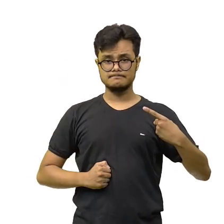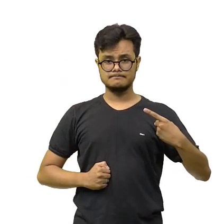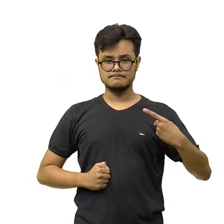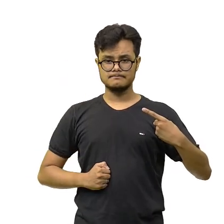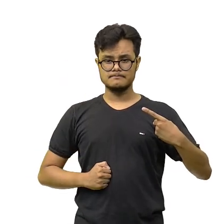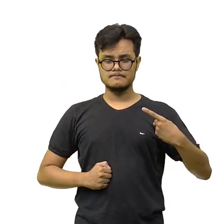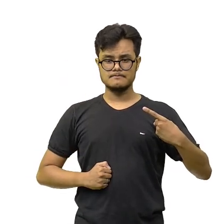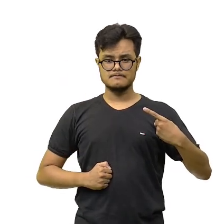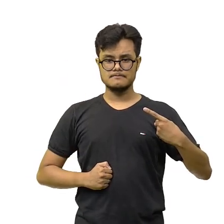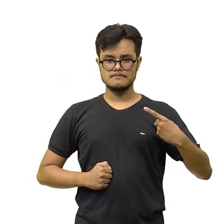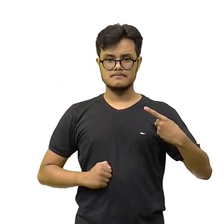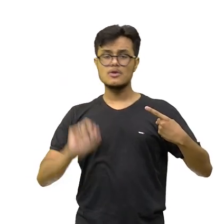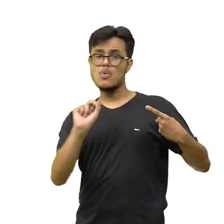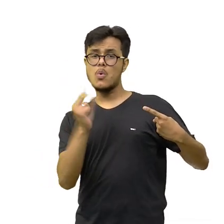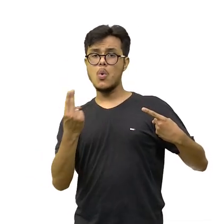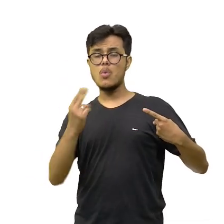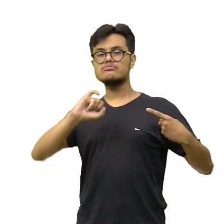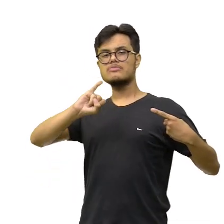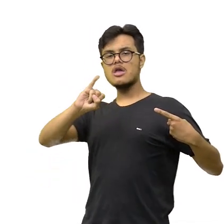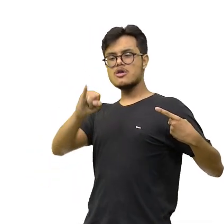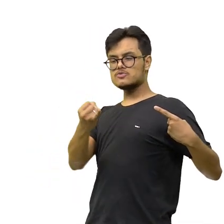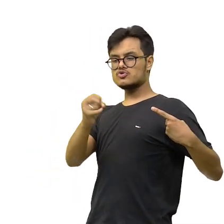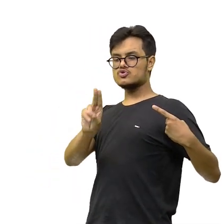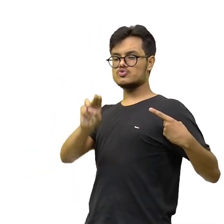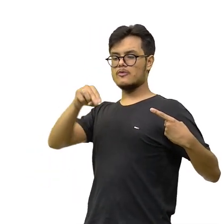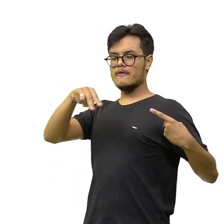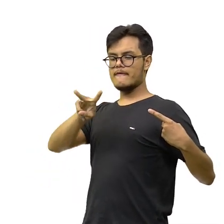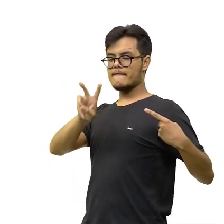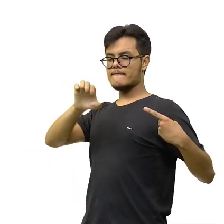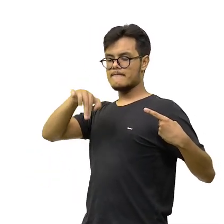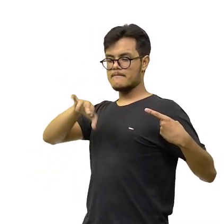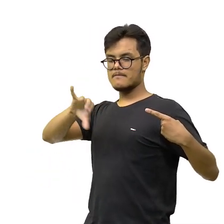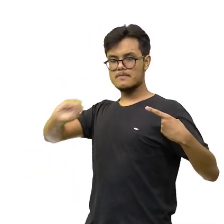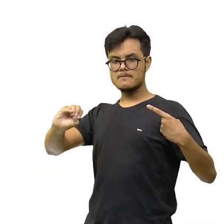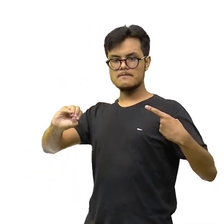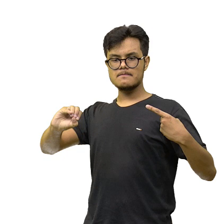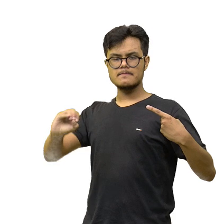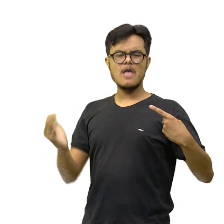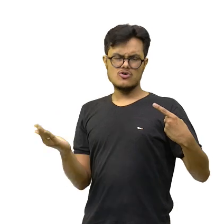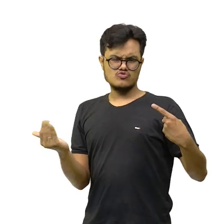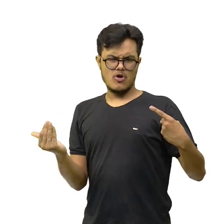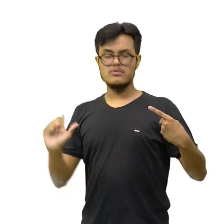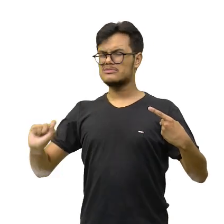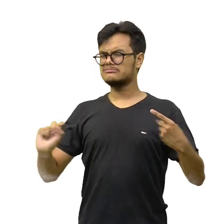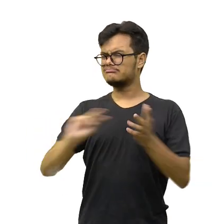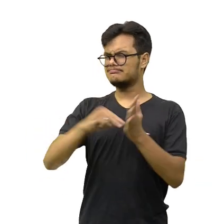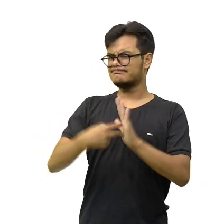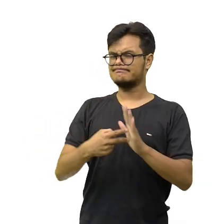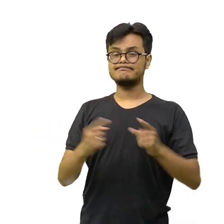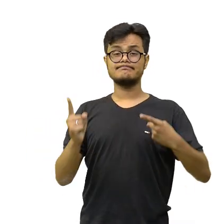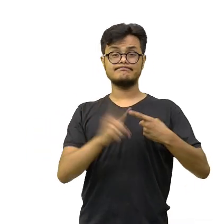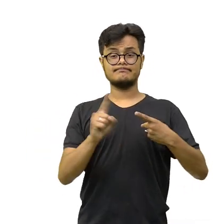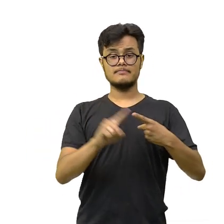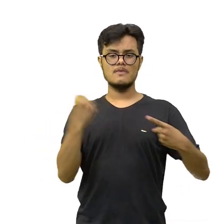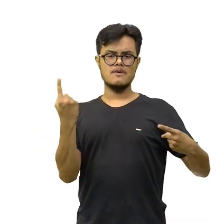ou diabetes juvenil. Essa doença, gente, o diabetes tipo 1, ela é